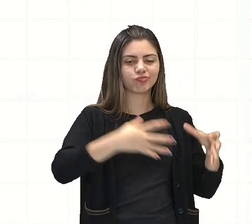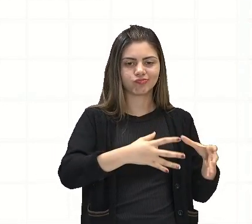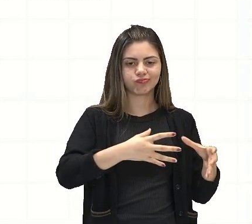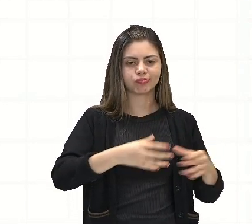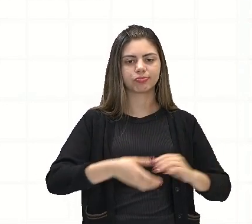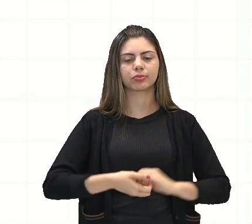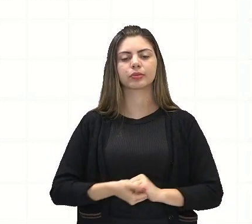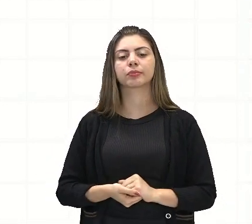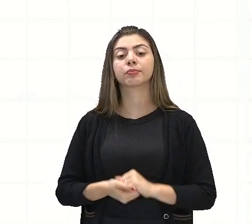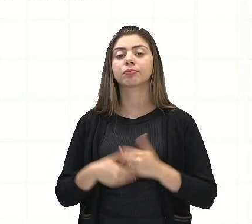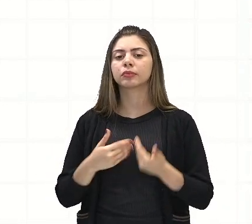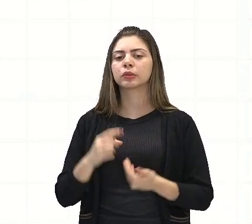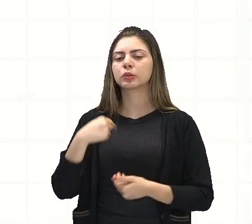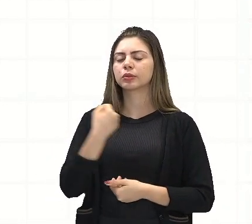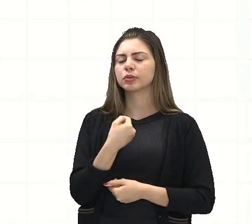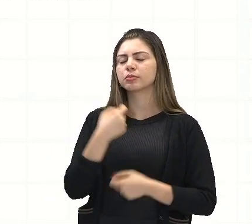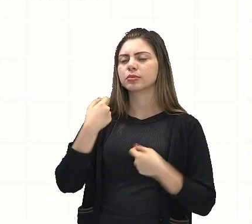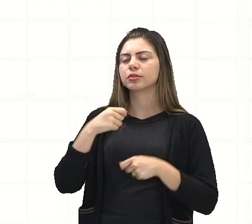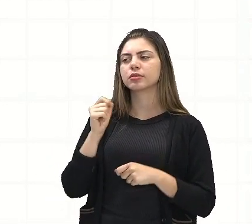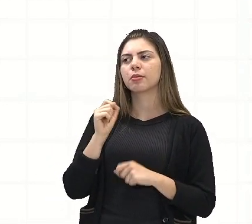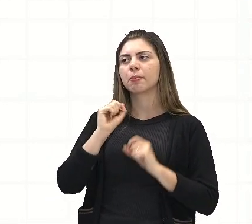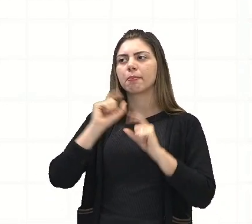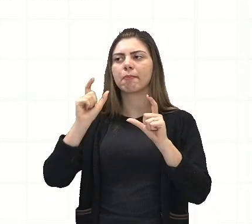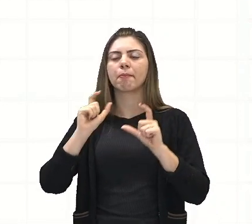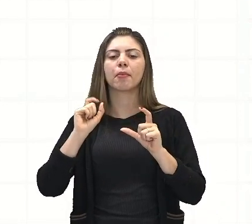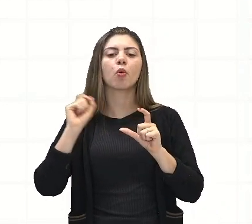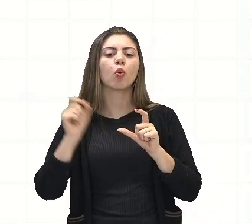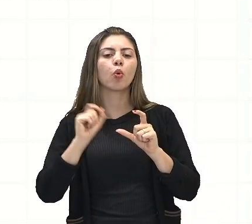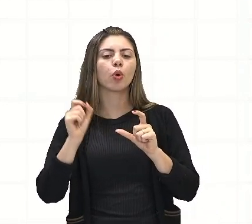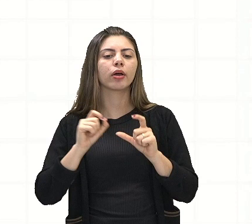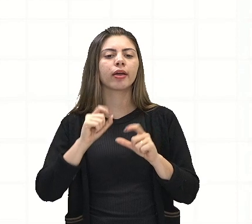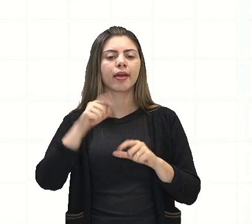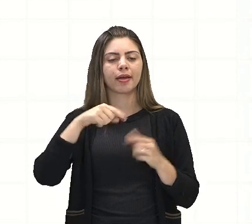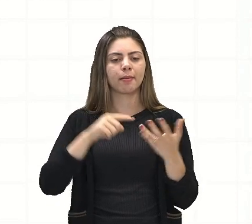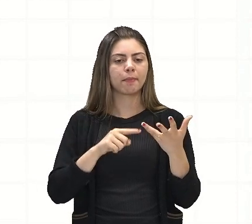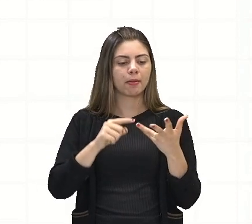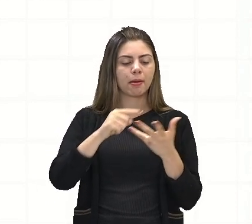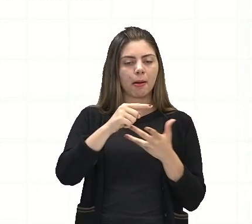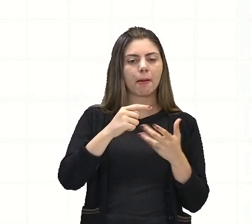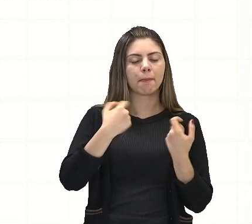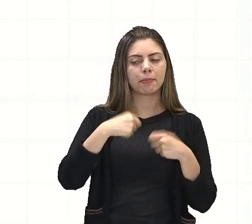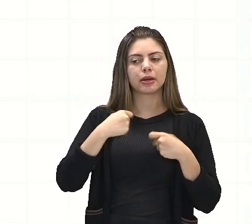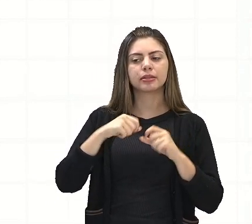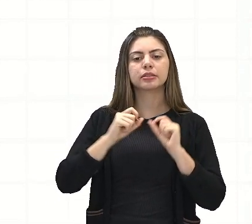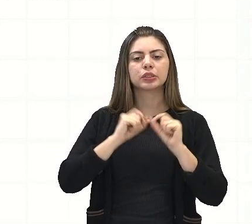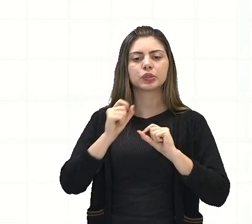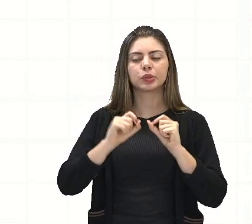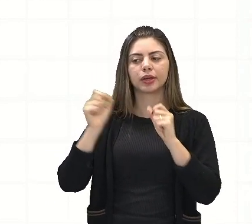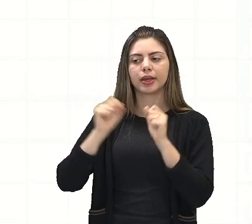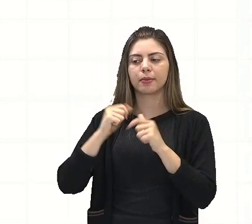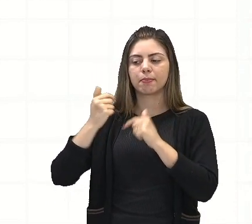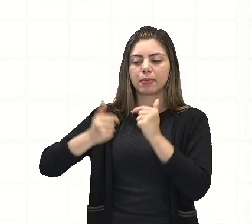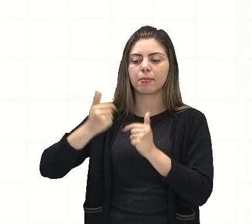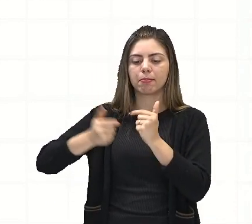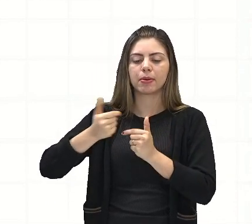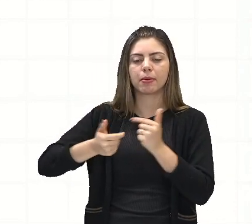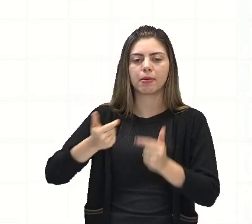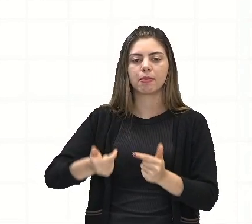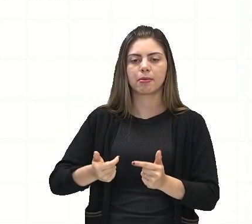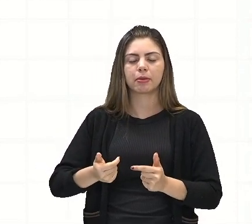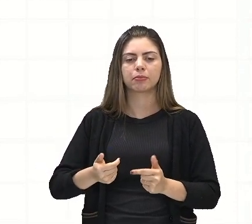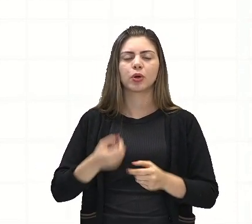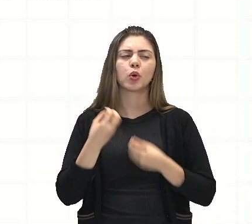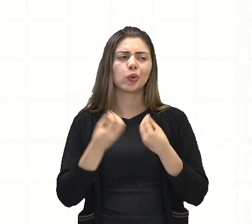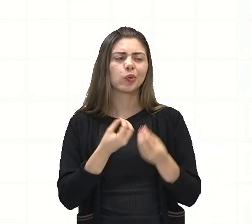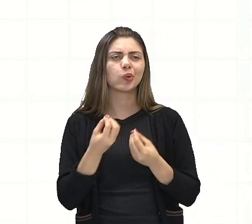precisamos nos atentar para que esses saberes eles sejam transmitidos para outras gerações. Como assim,